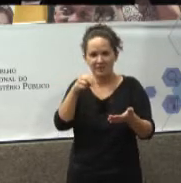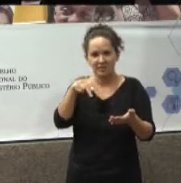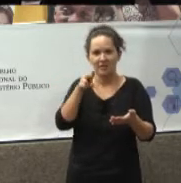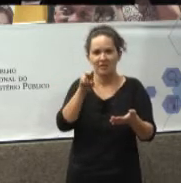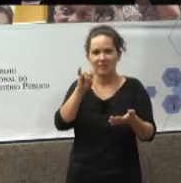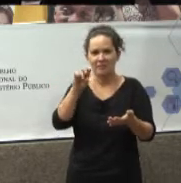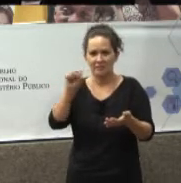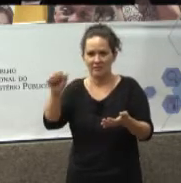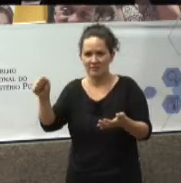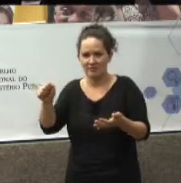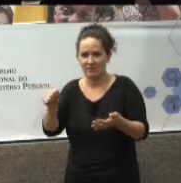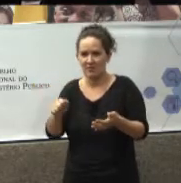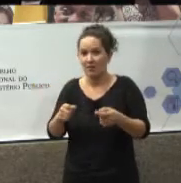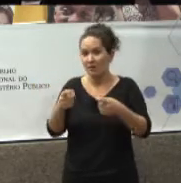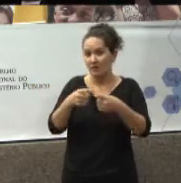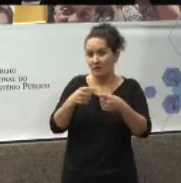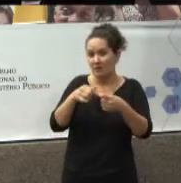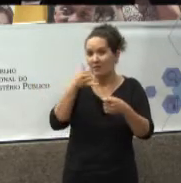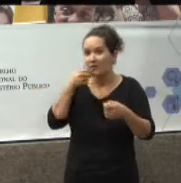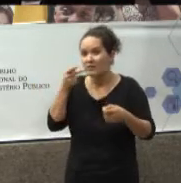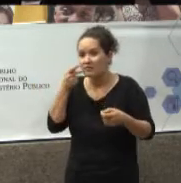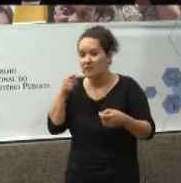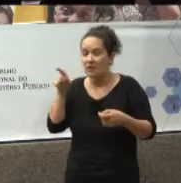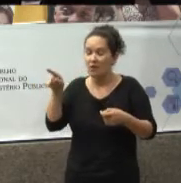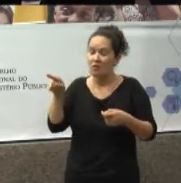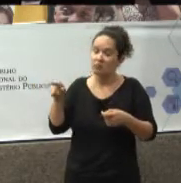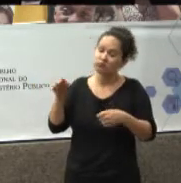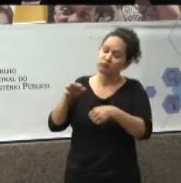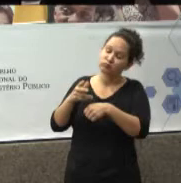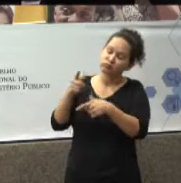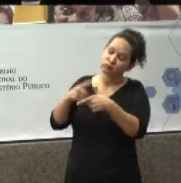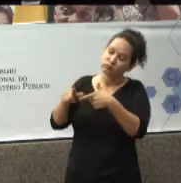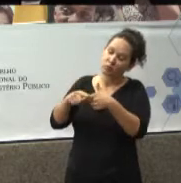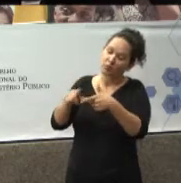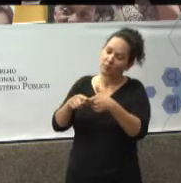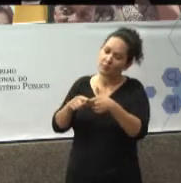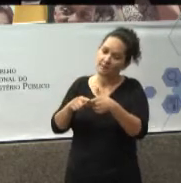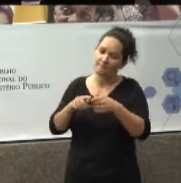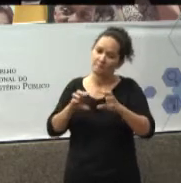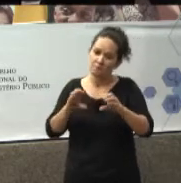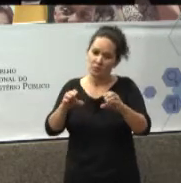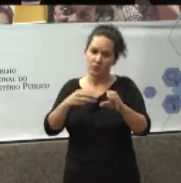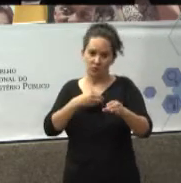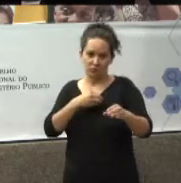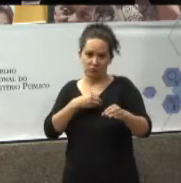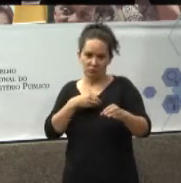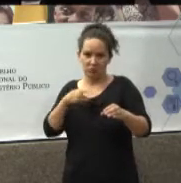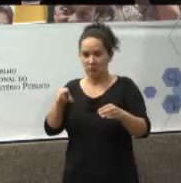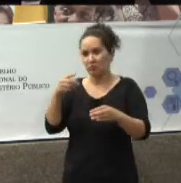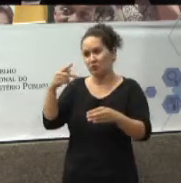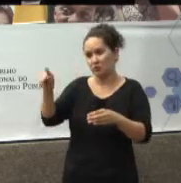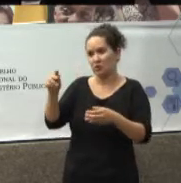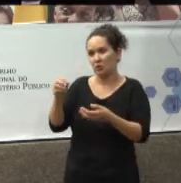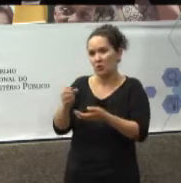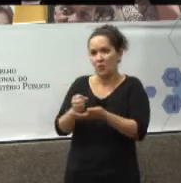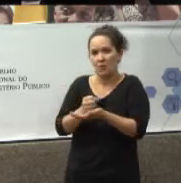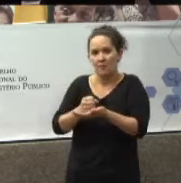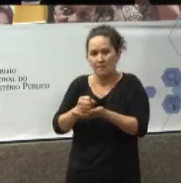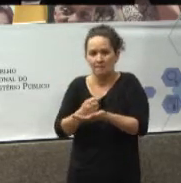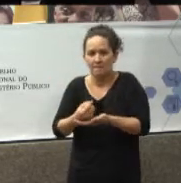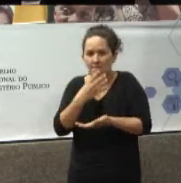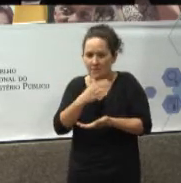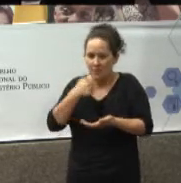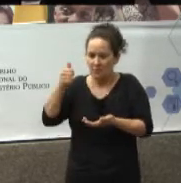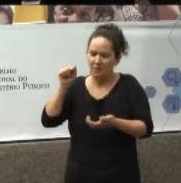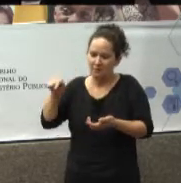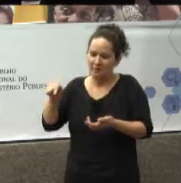logística que falasse olha para o seu câncer de mama que tem um receptor x positivo o seu remédio o seu melhor medicamento esse aqui agora